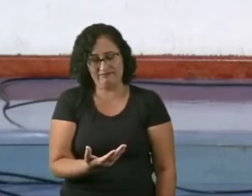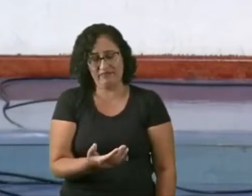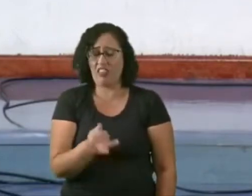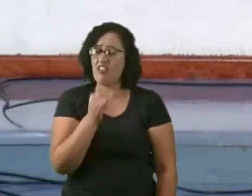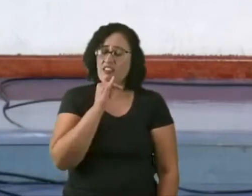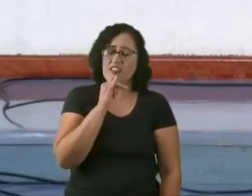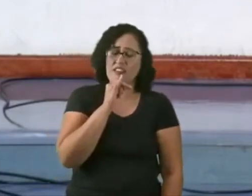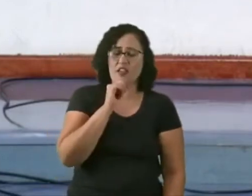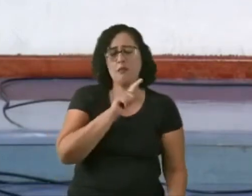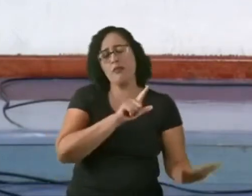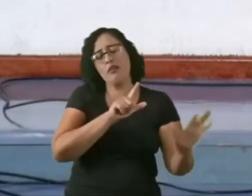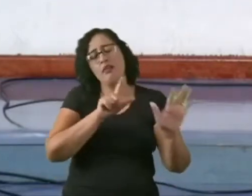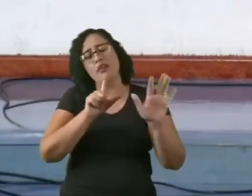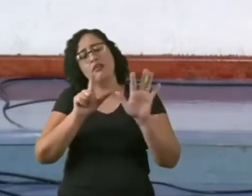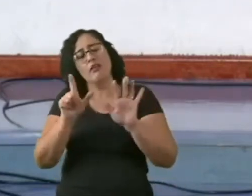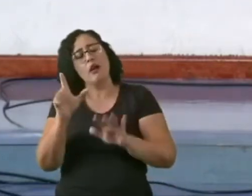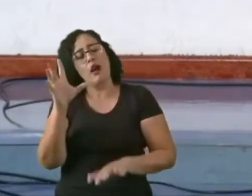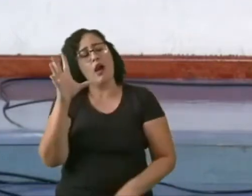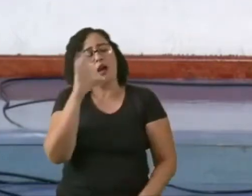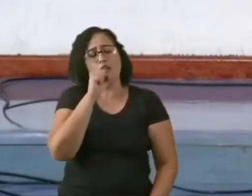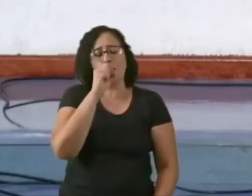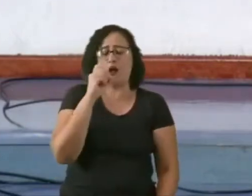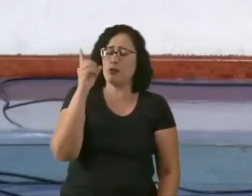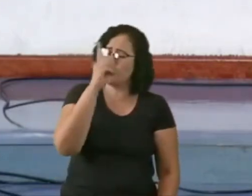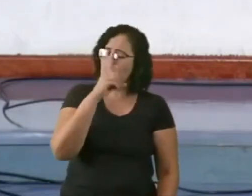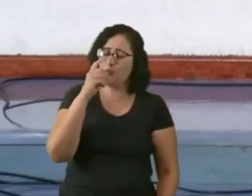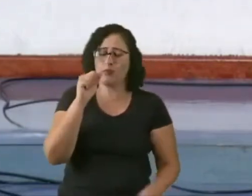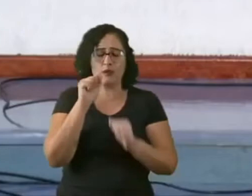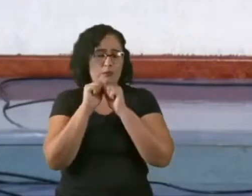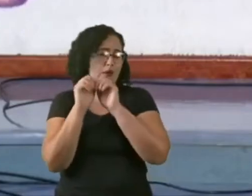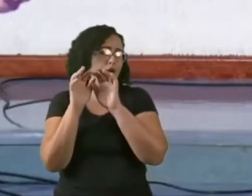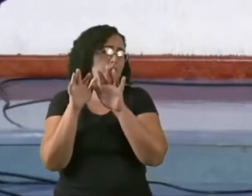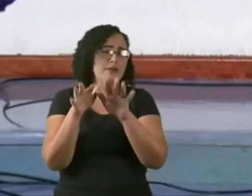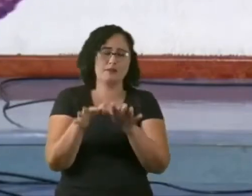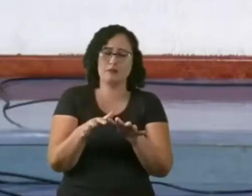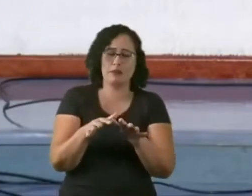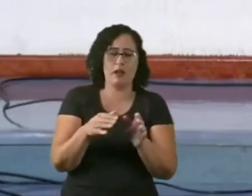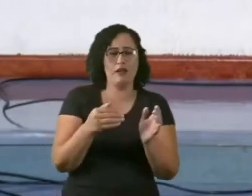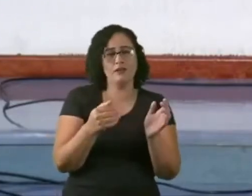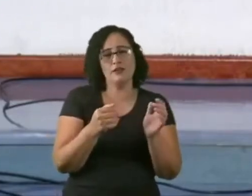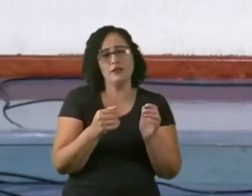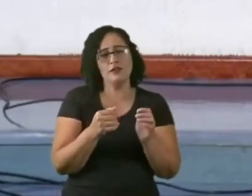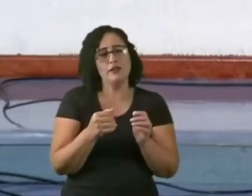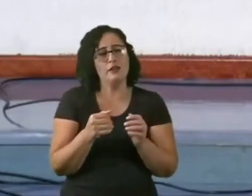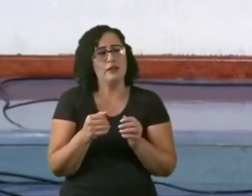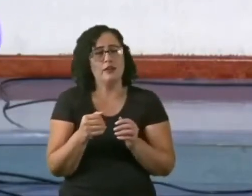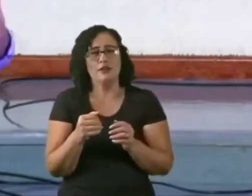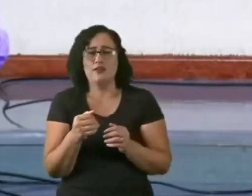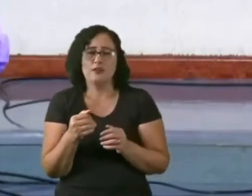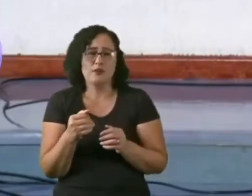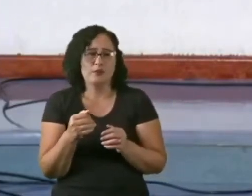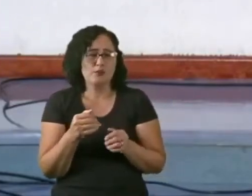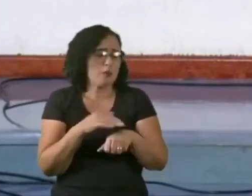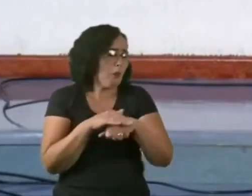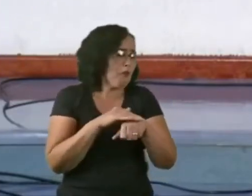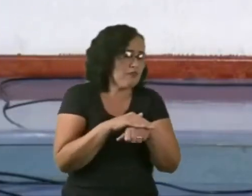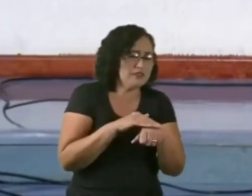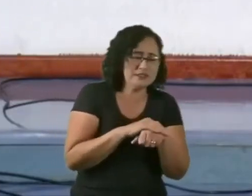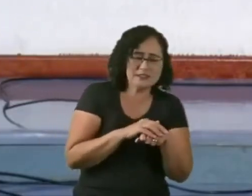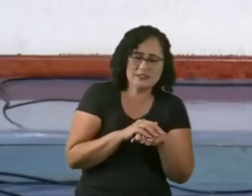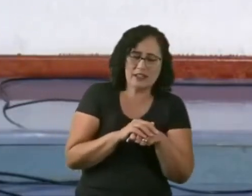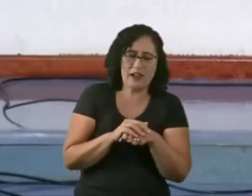abençoado. O pessoal do louvor, hoje eles foram almoçar juntos. São coisas boas que acontecem na